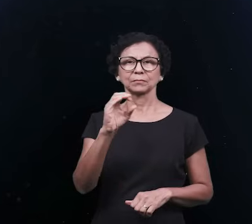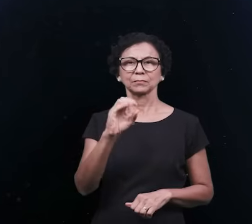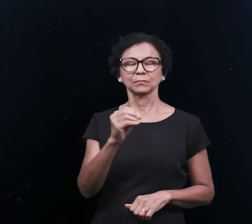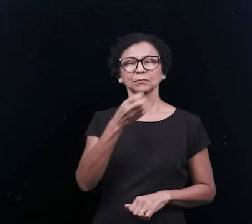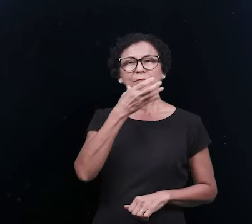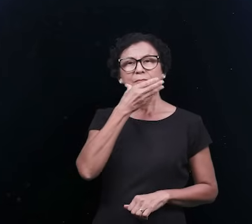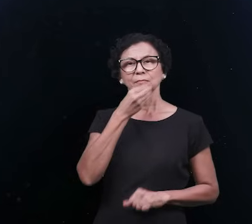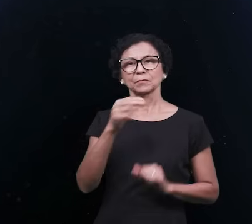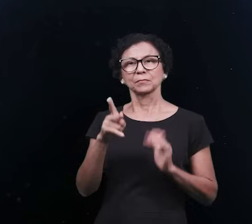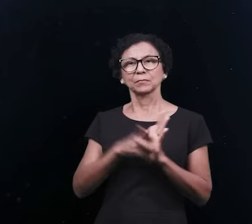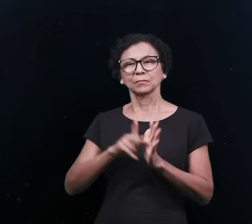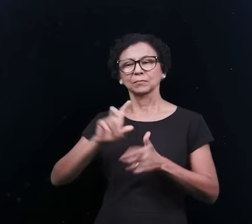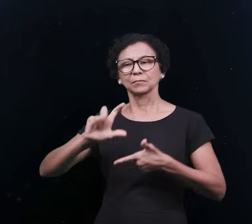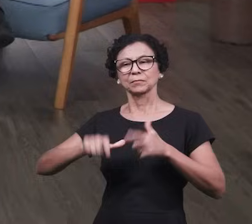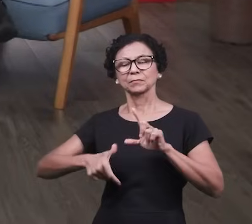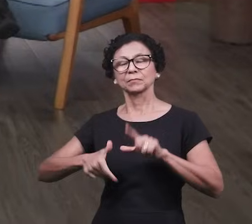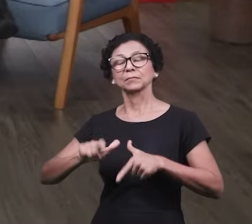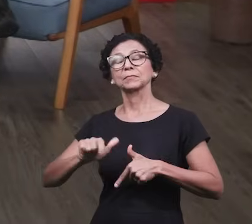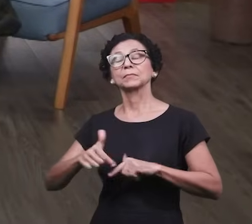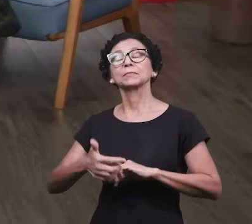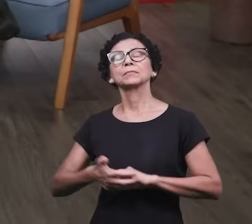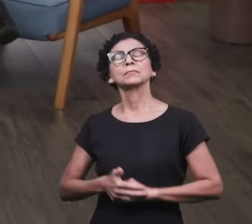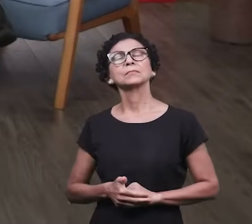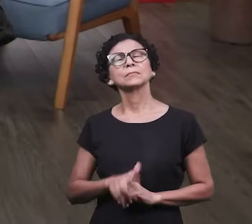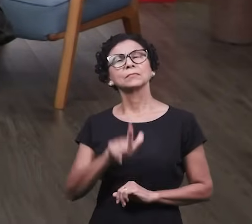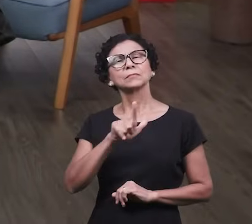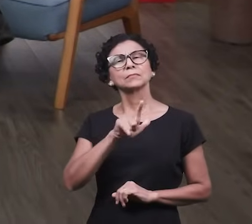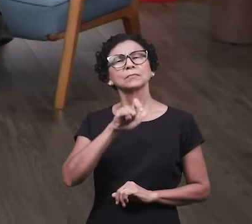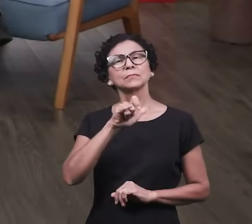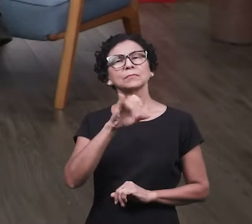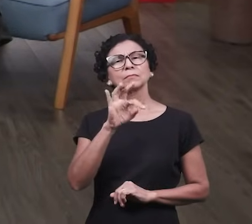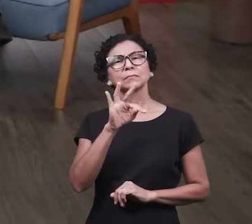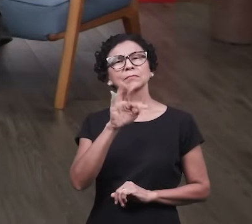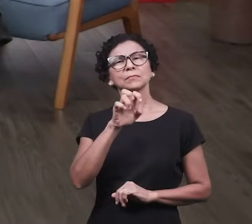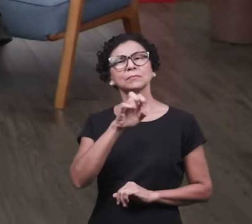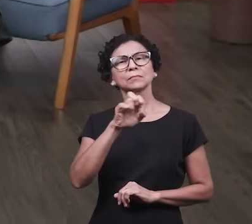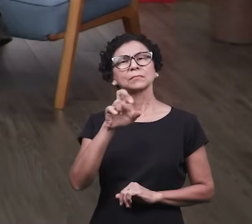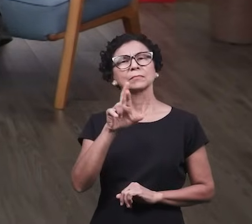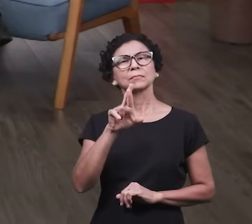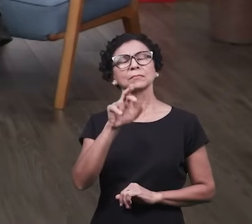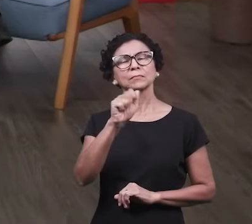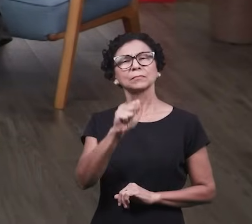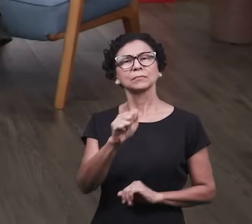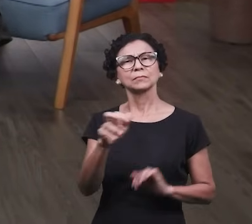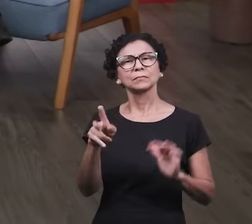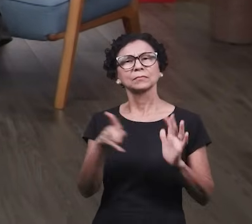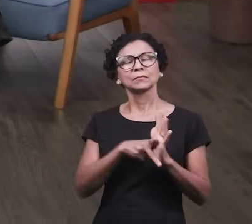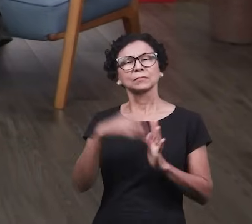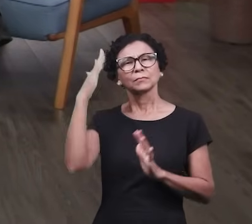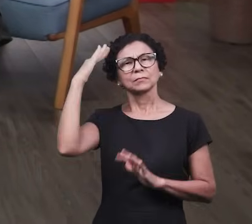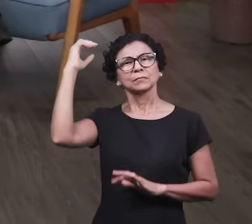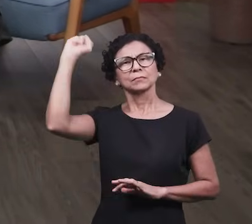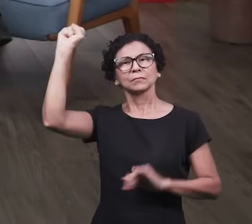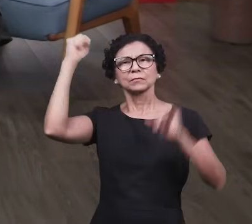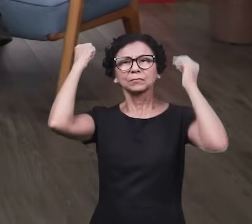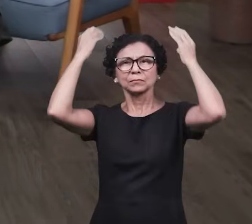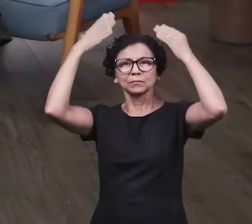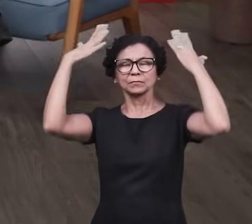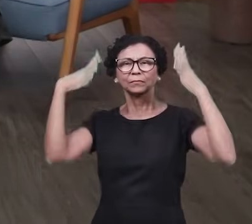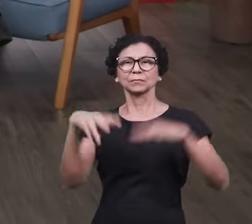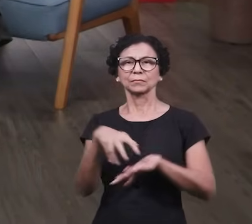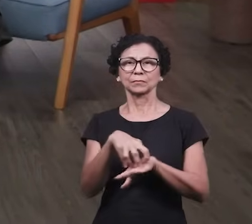Israel. Muito bem, o que é que significa essa expressão, liteira de Salomão? Esse era um meio de transporte